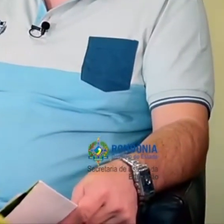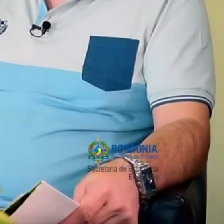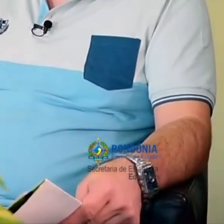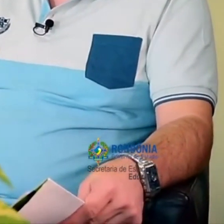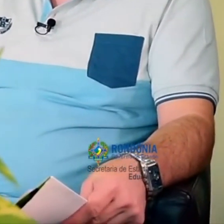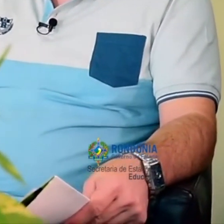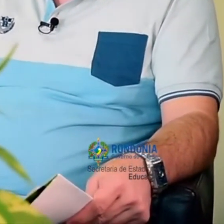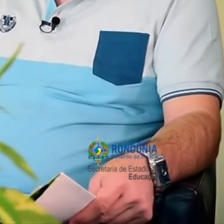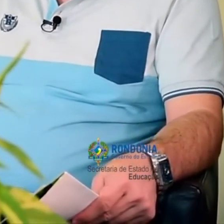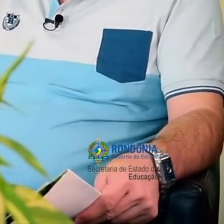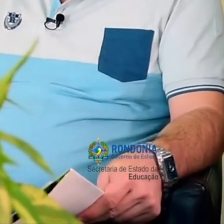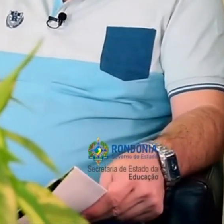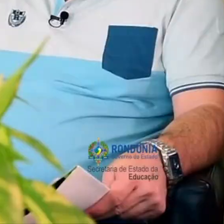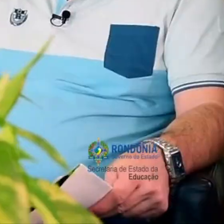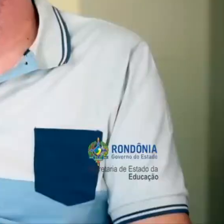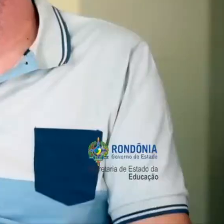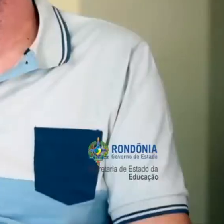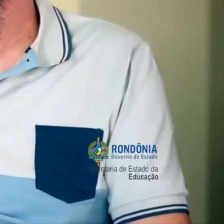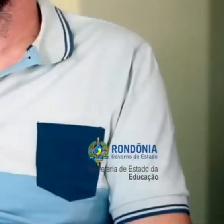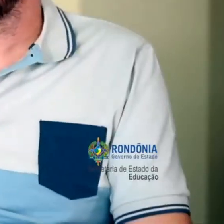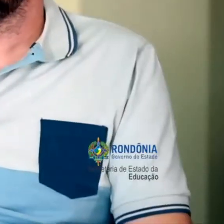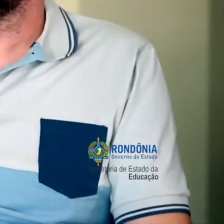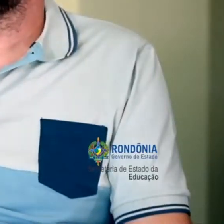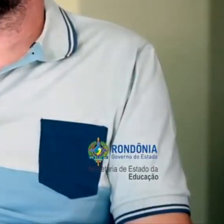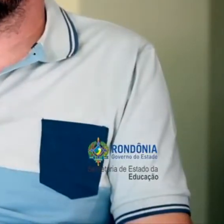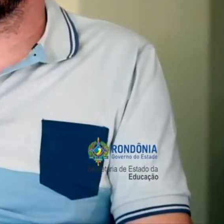chamadas palatinas, que eram próximas aos palácios.